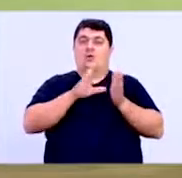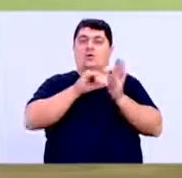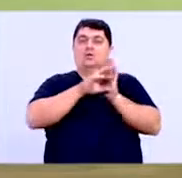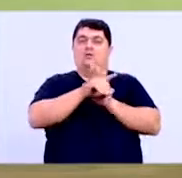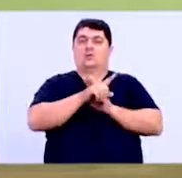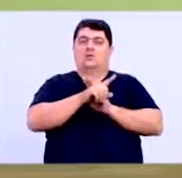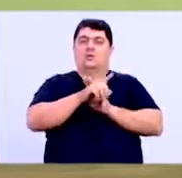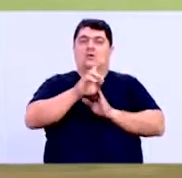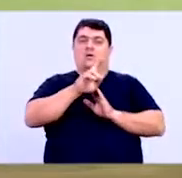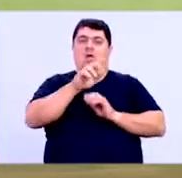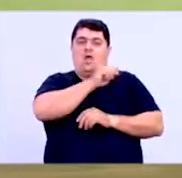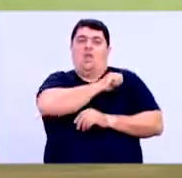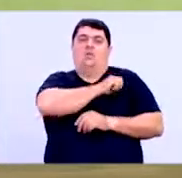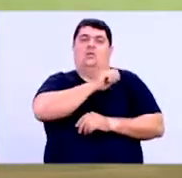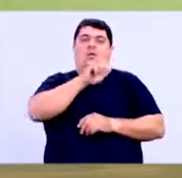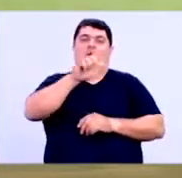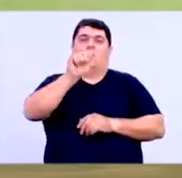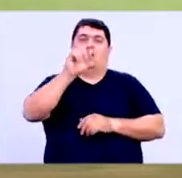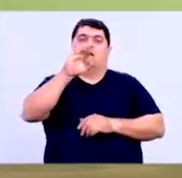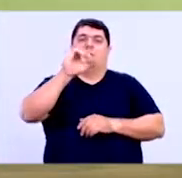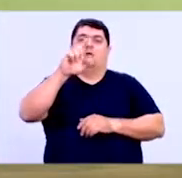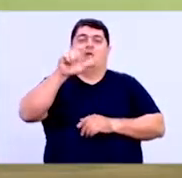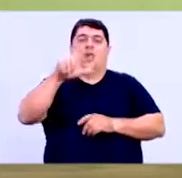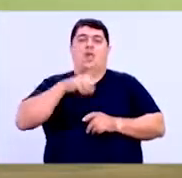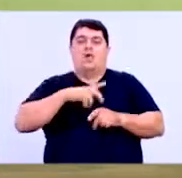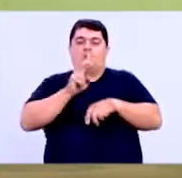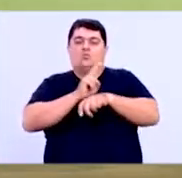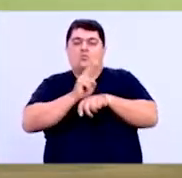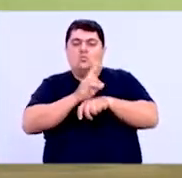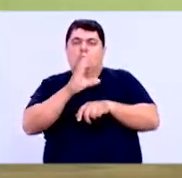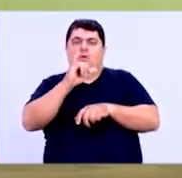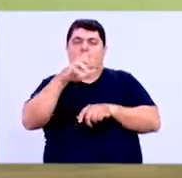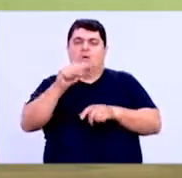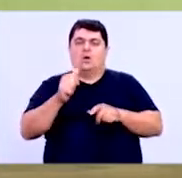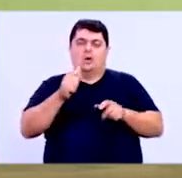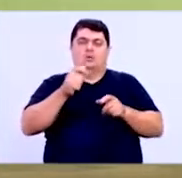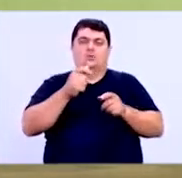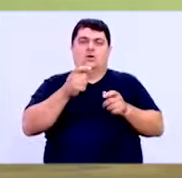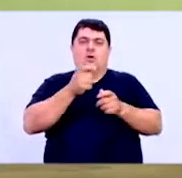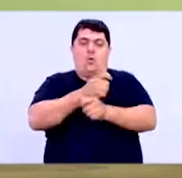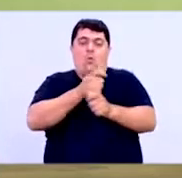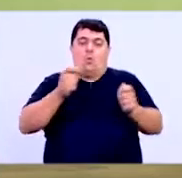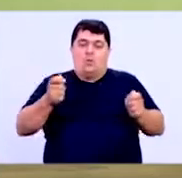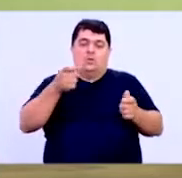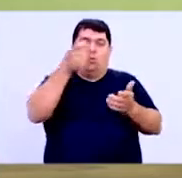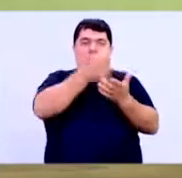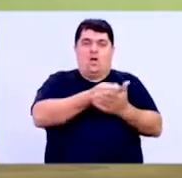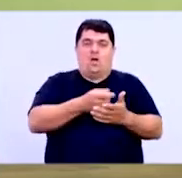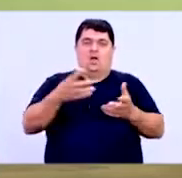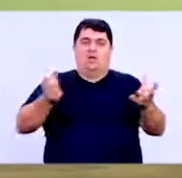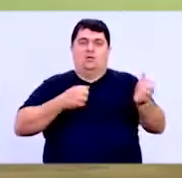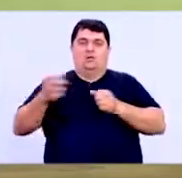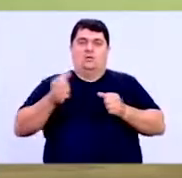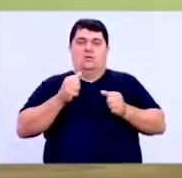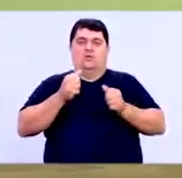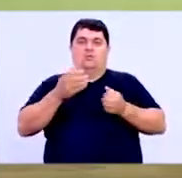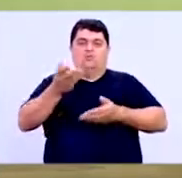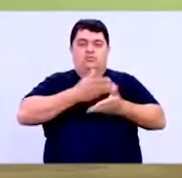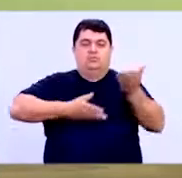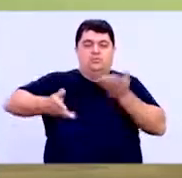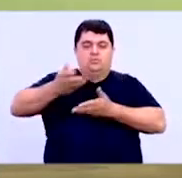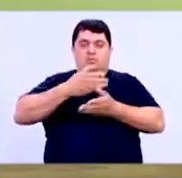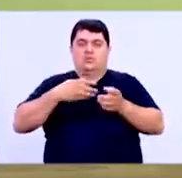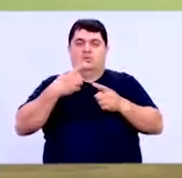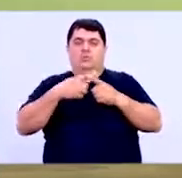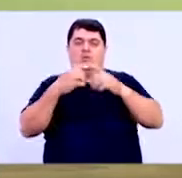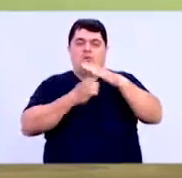a aluna Gabriela, disse: ele serve para controle de caixa, contas a pagar e receber, fluxos de entradas e saídas, para que a empresa